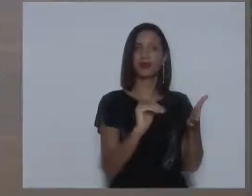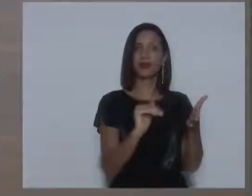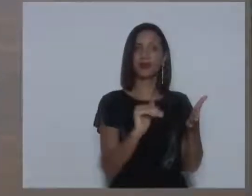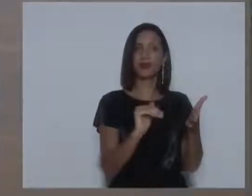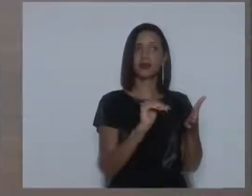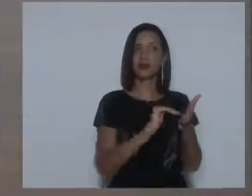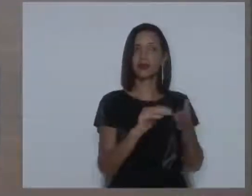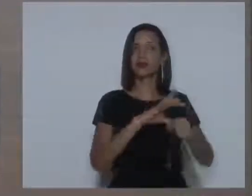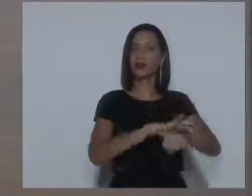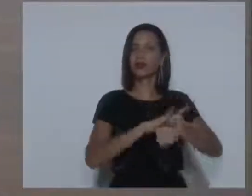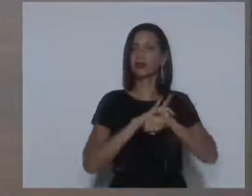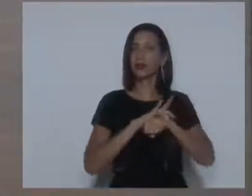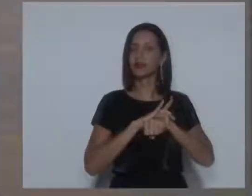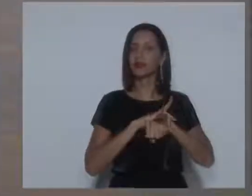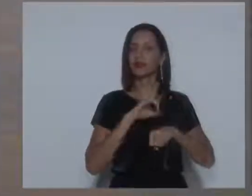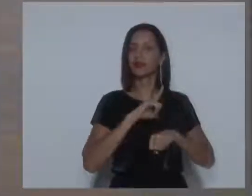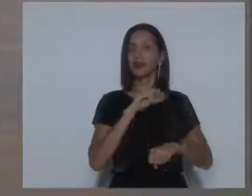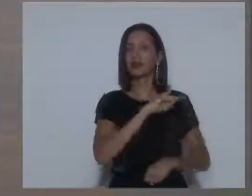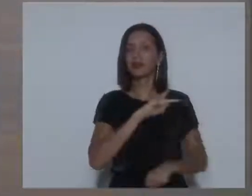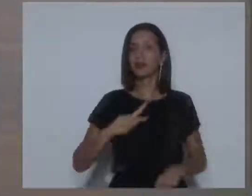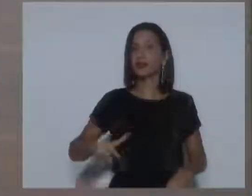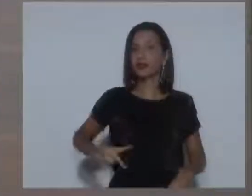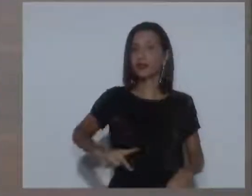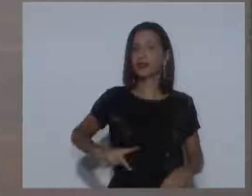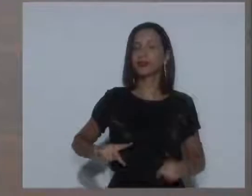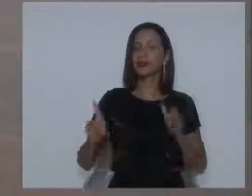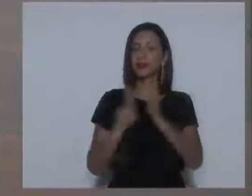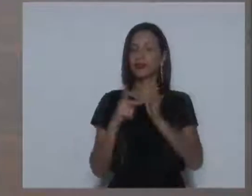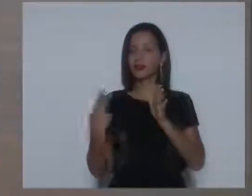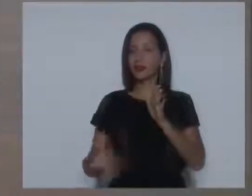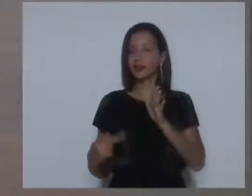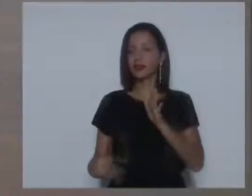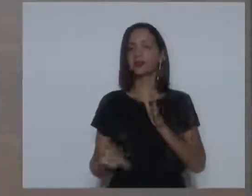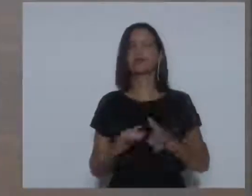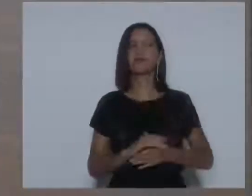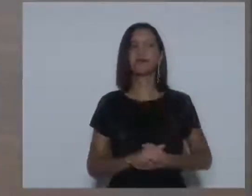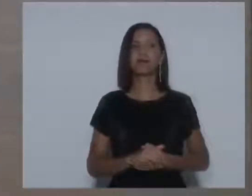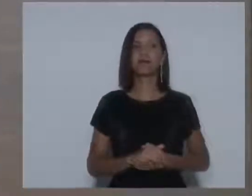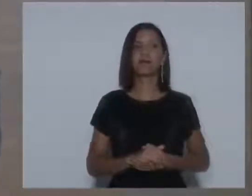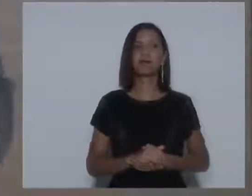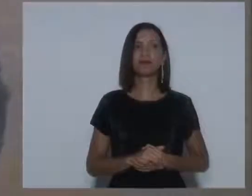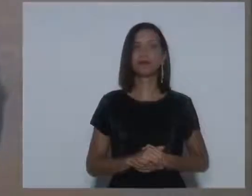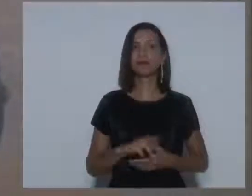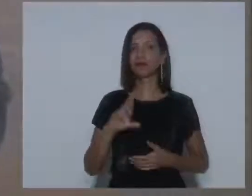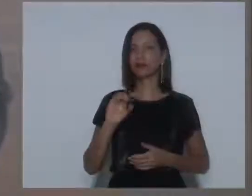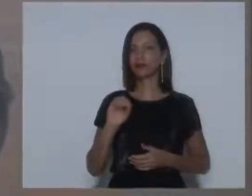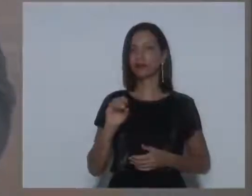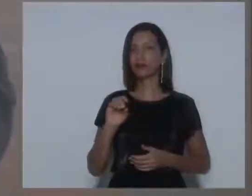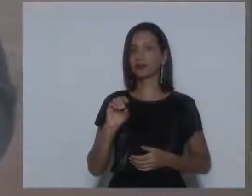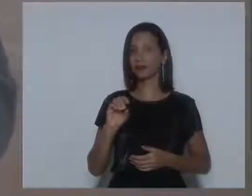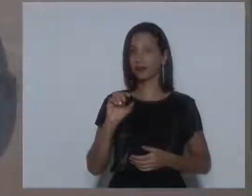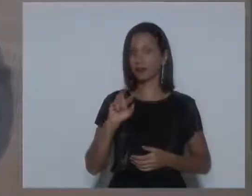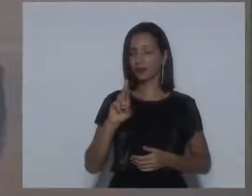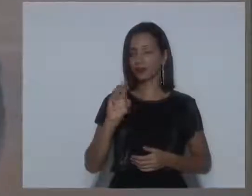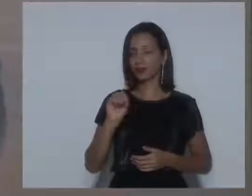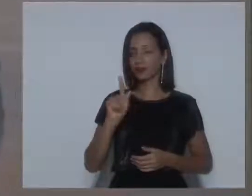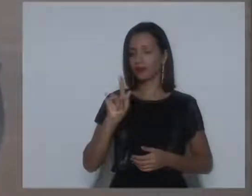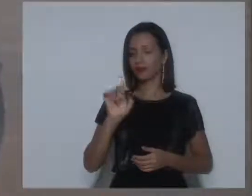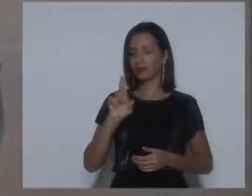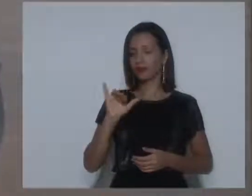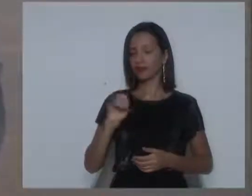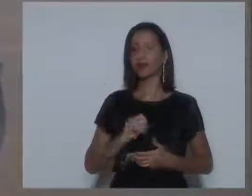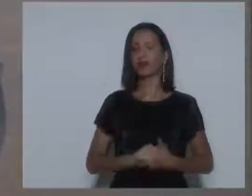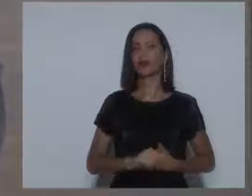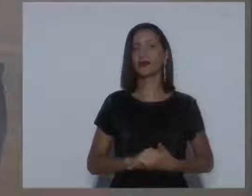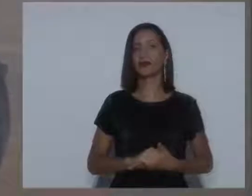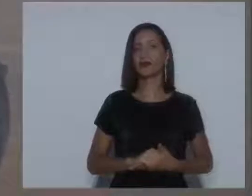de Segurança, teve também o presidente da casa, o promotor Rogério Sanches, que é a questão da Procuradoria da